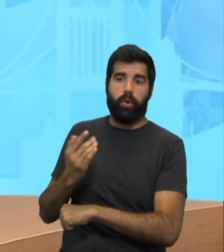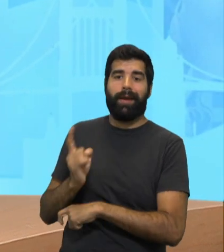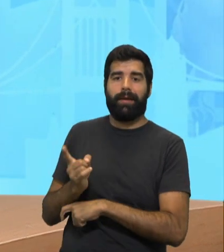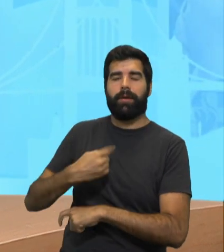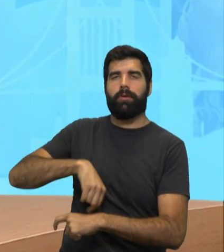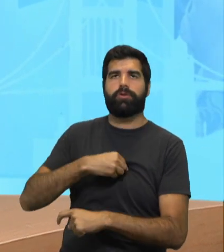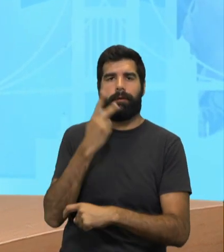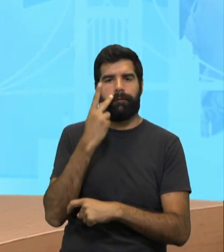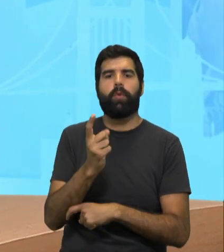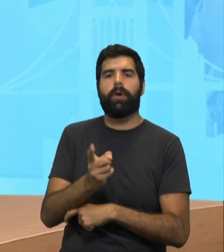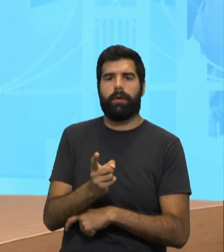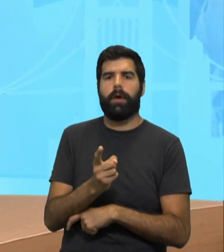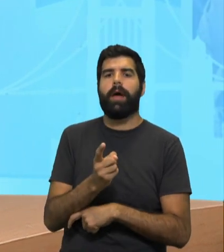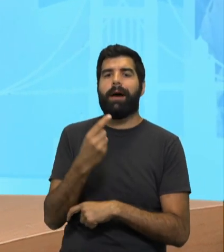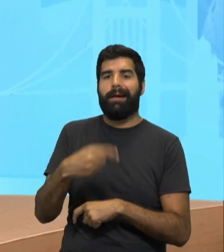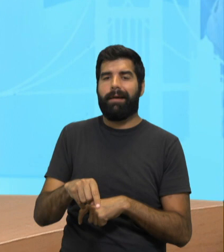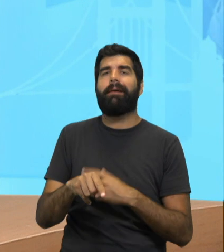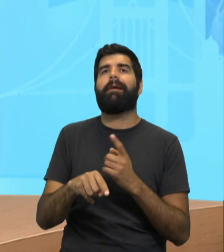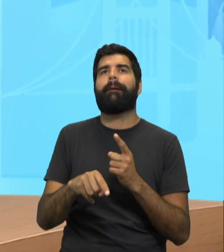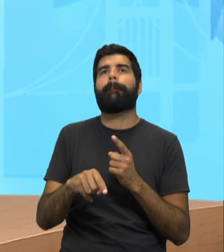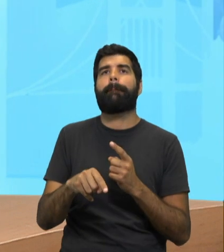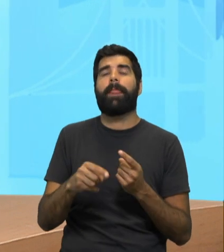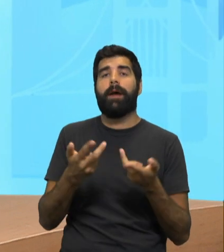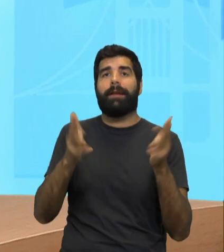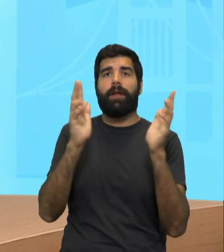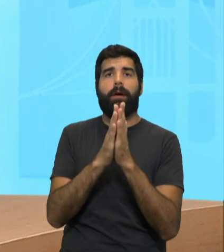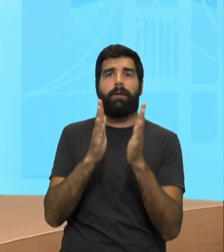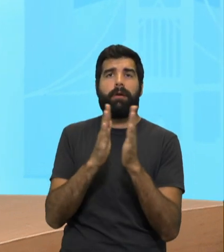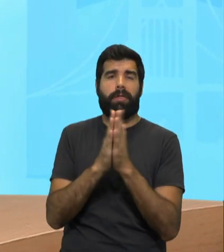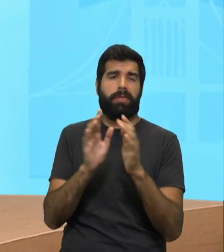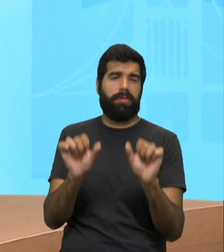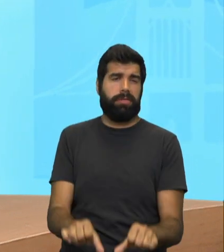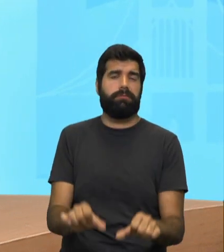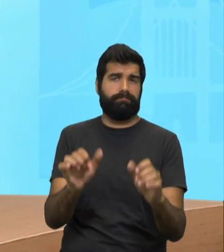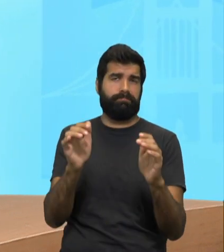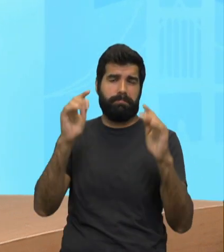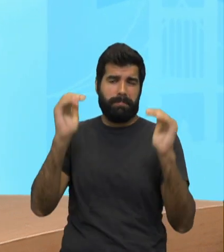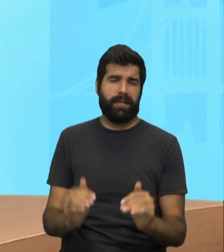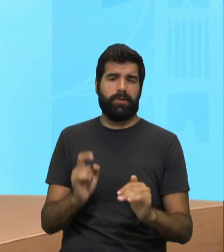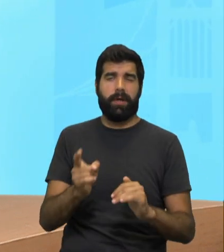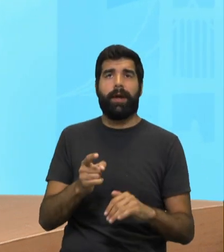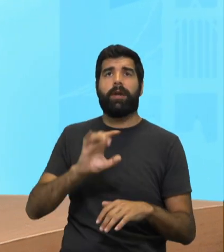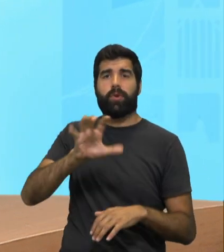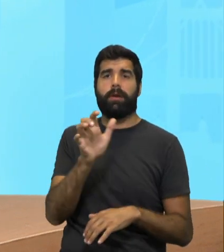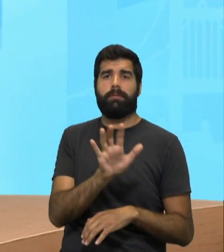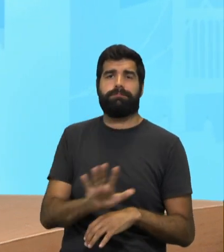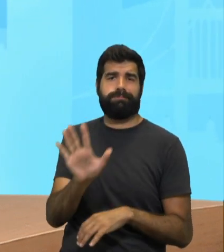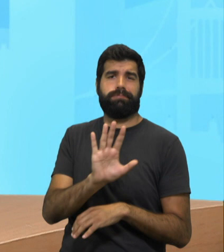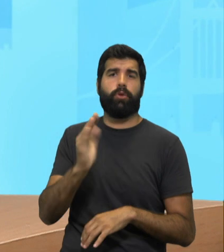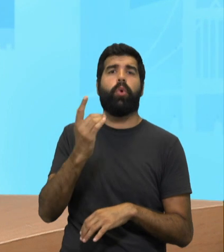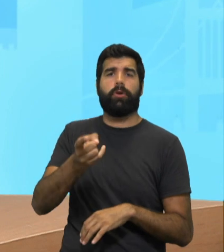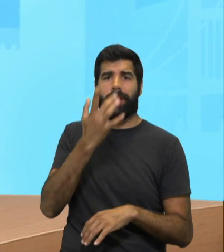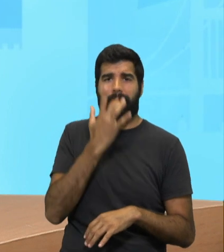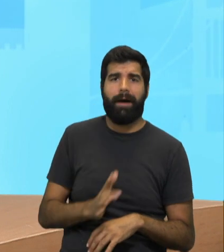verificámos que neste período houve uma degradação da liberdade religiosa no mundo e o principal continente onde isso aconteceu, de facto, foi em